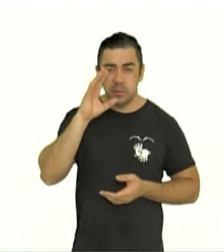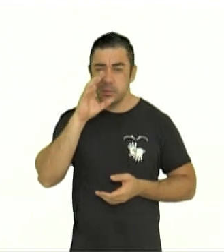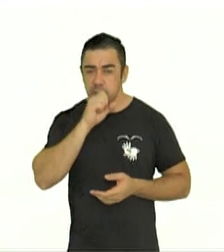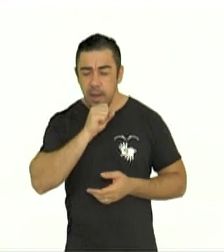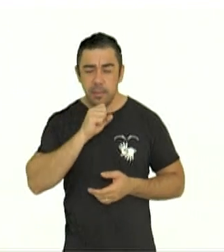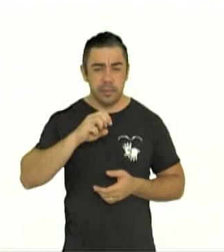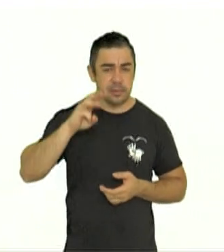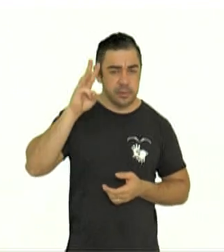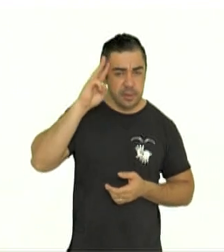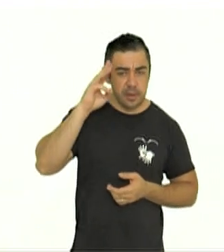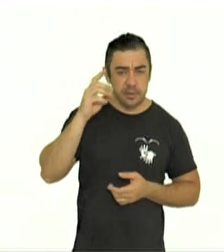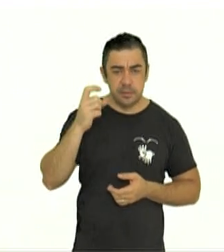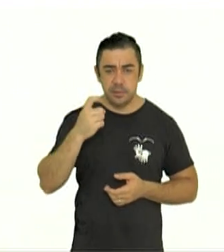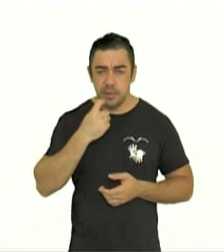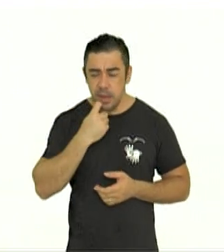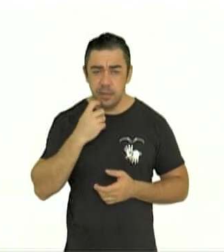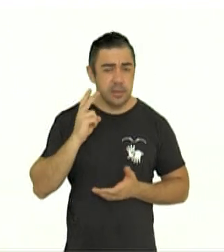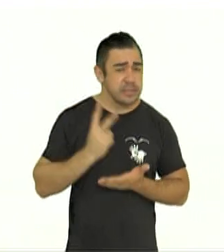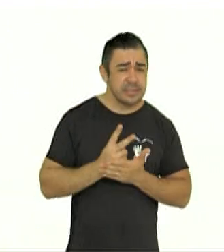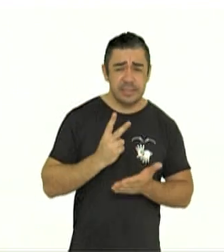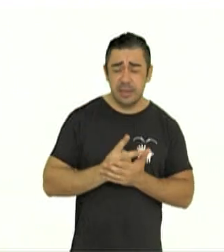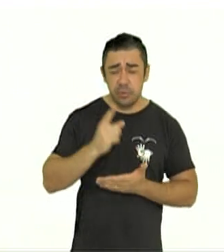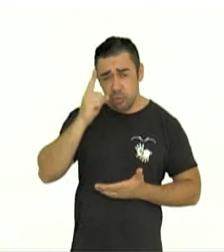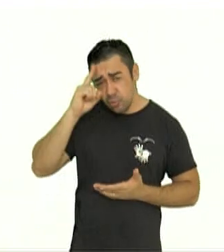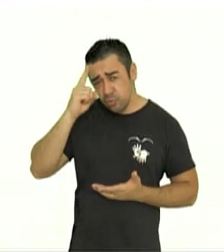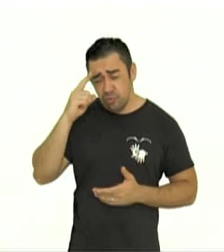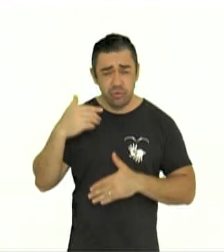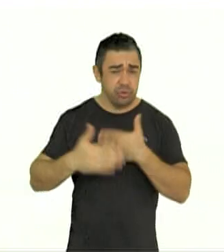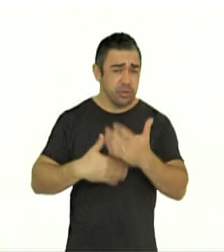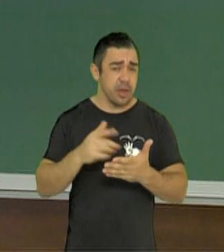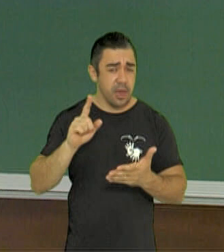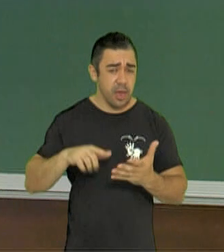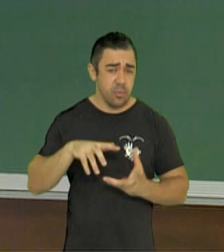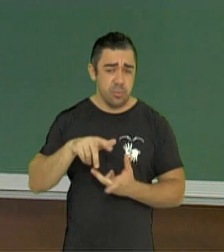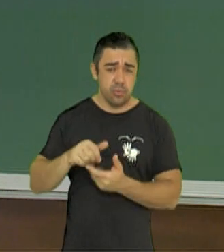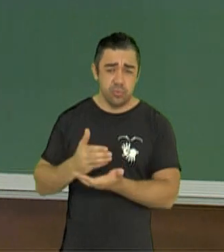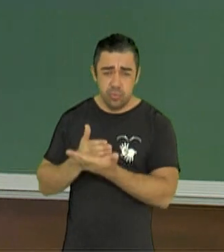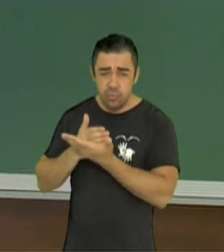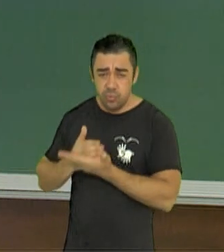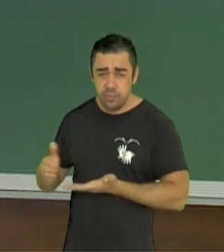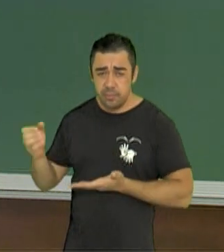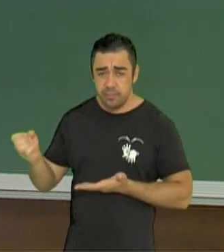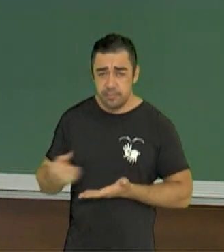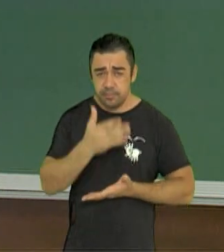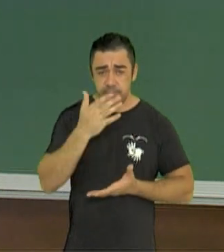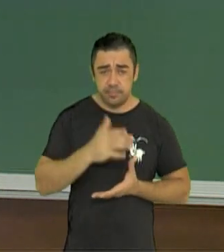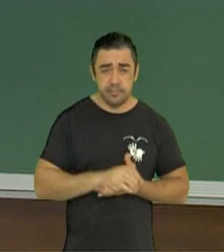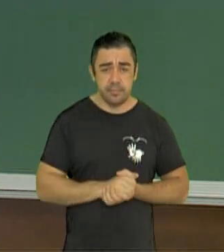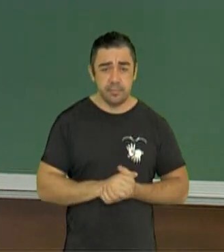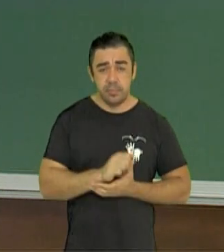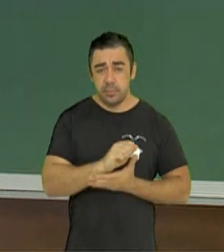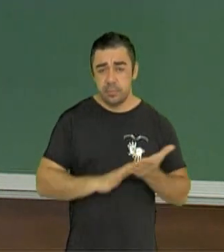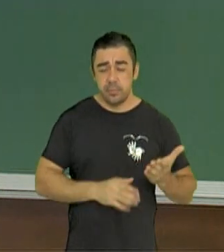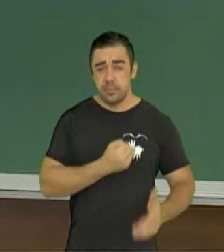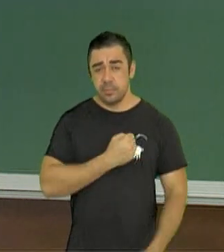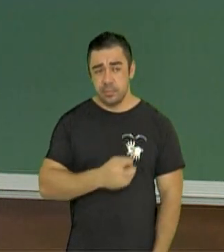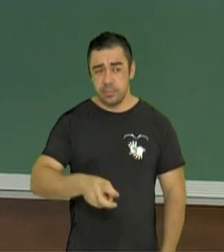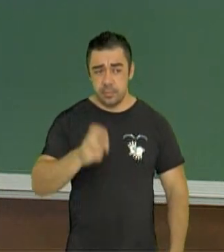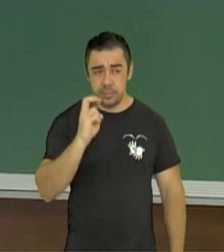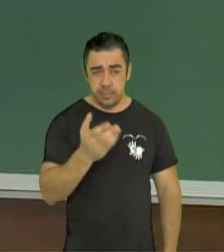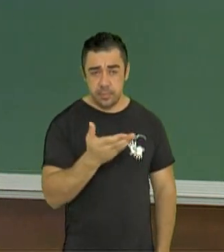e terças e sextas, e todos os dias o mundo recomeça. E atividade 5 para